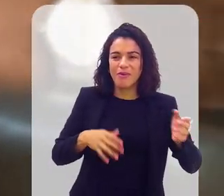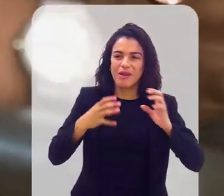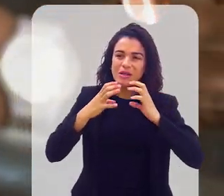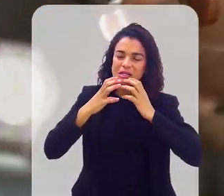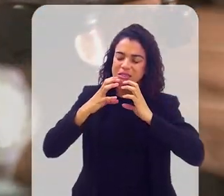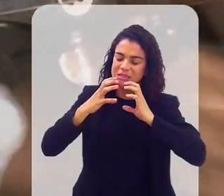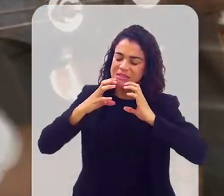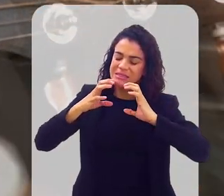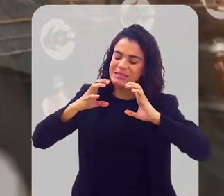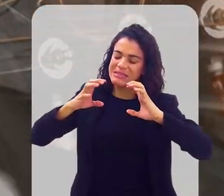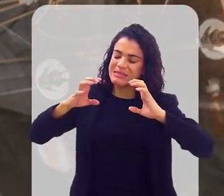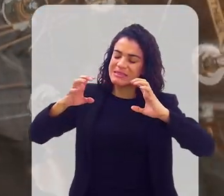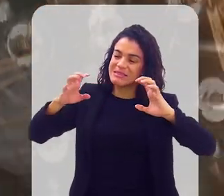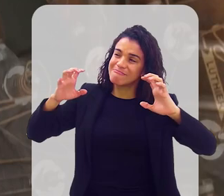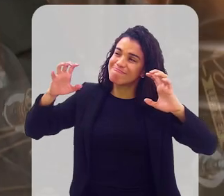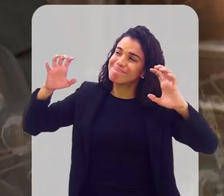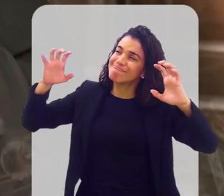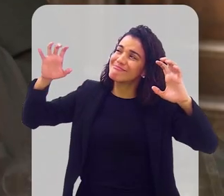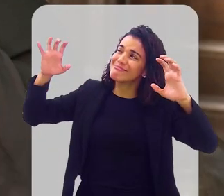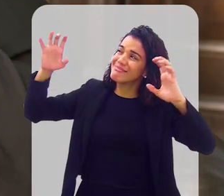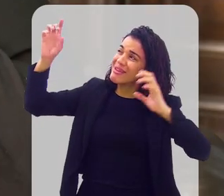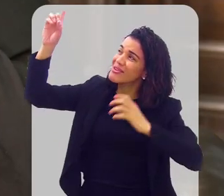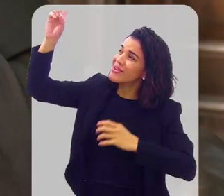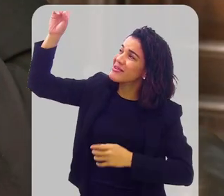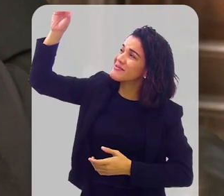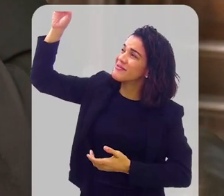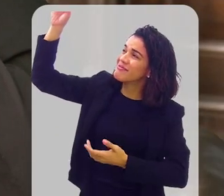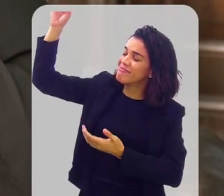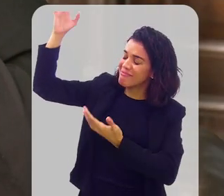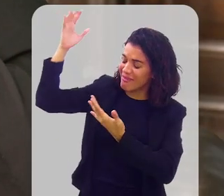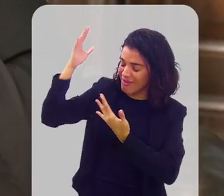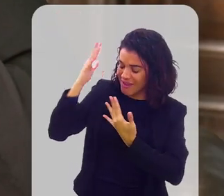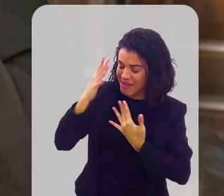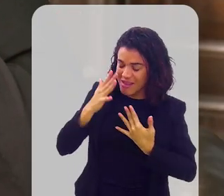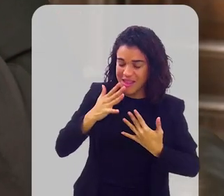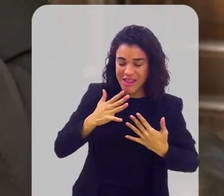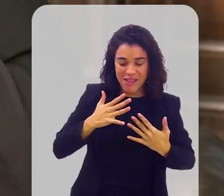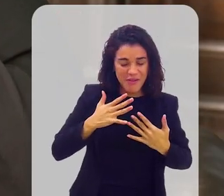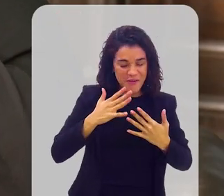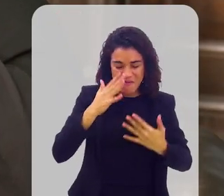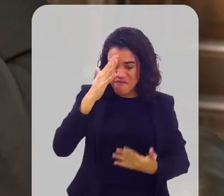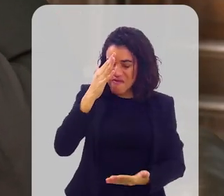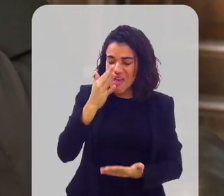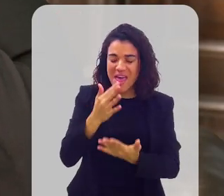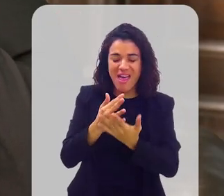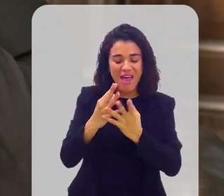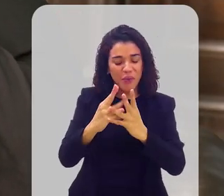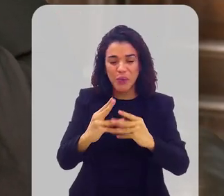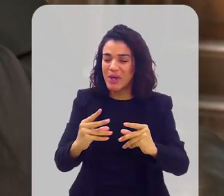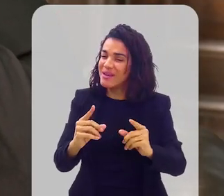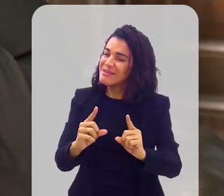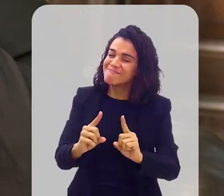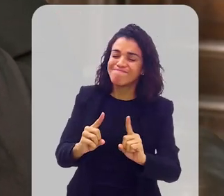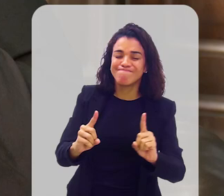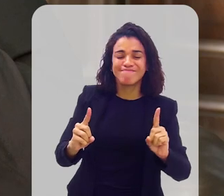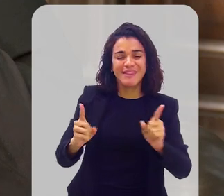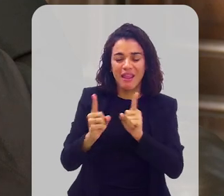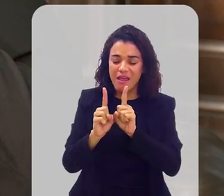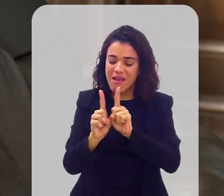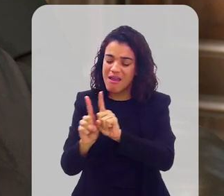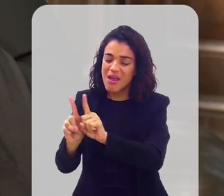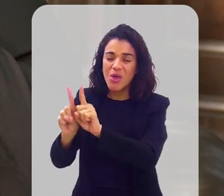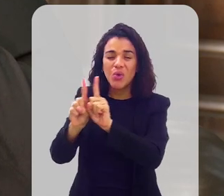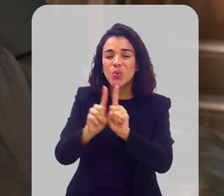seu corpo virado alto. Não perca a fé, Deus está do seu lado. Nunca